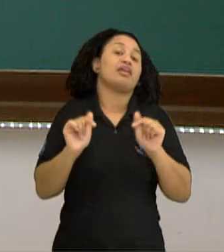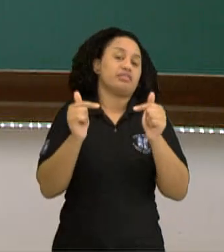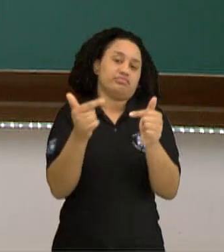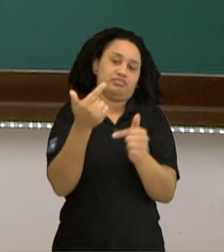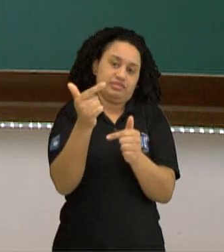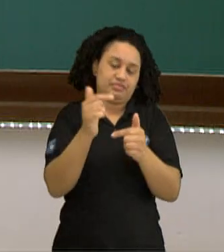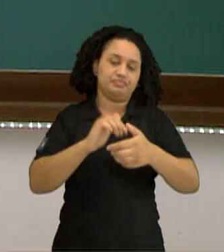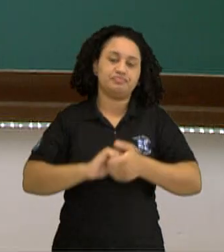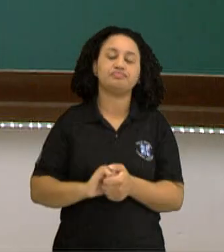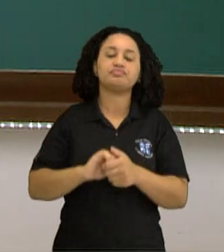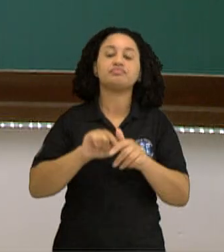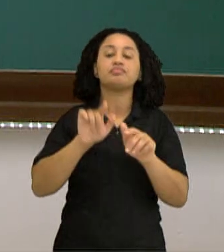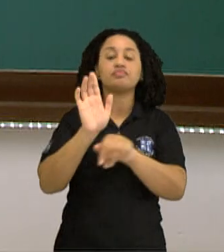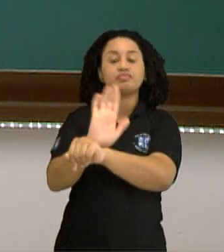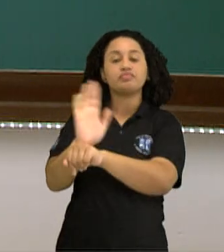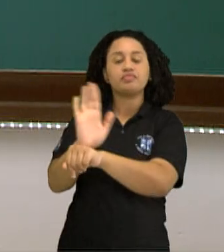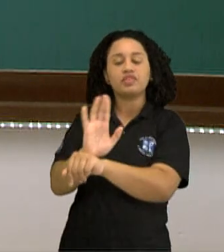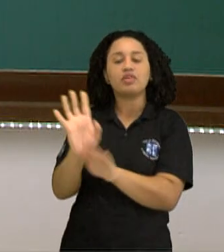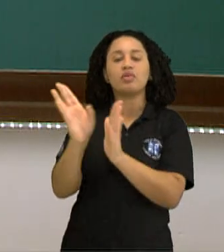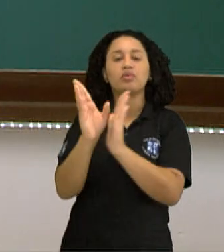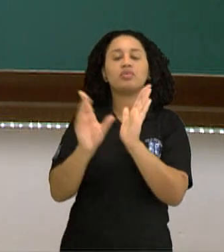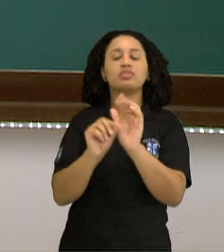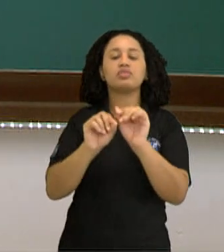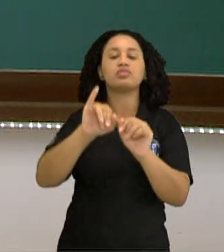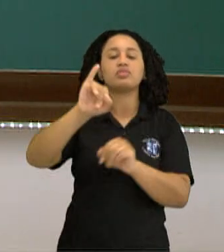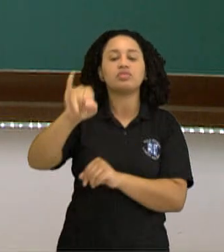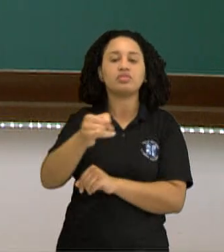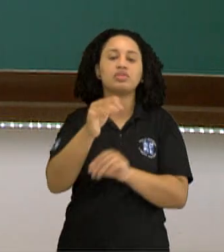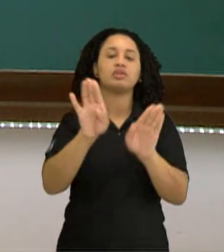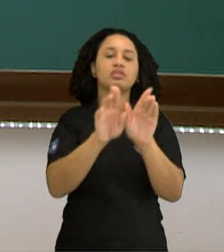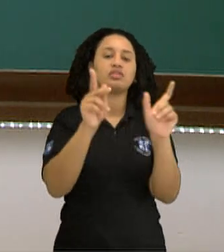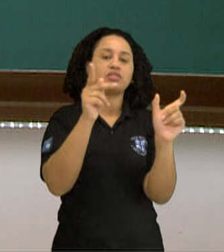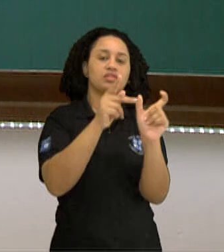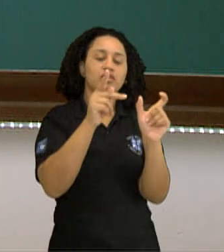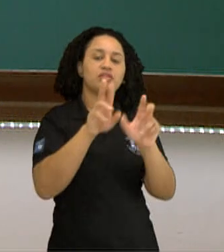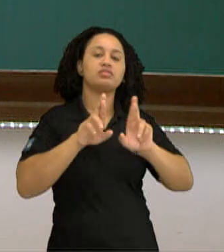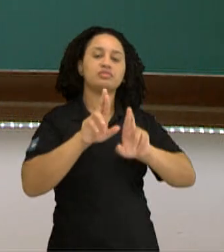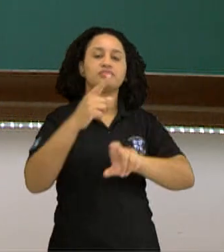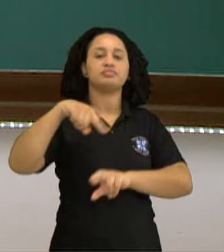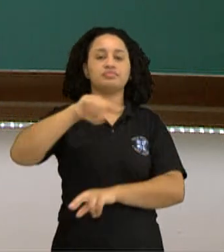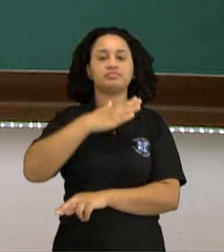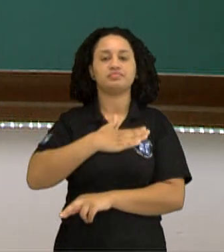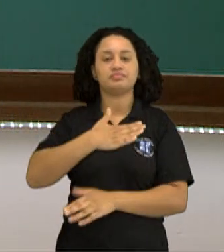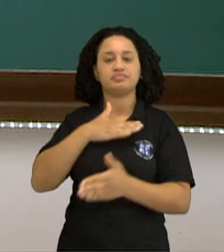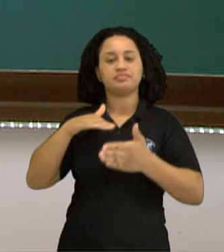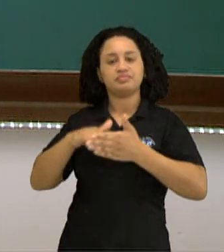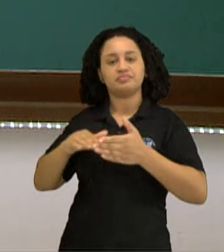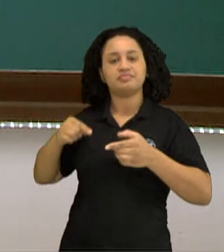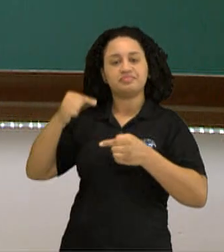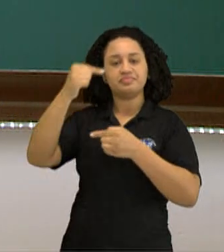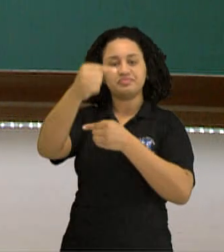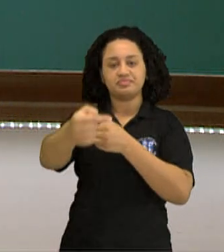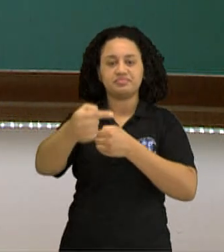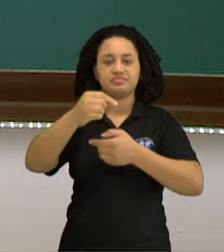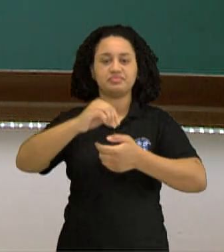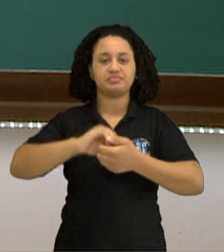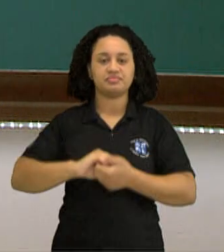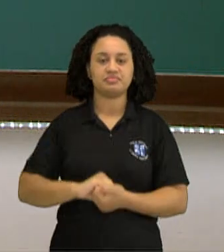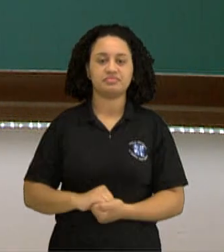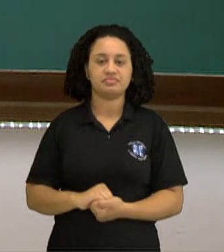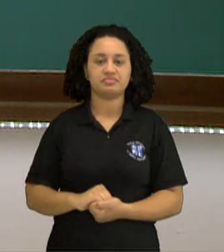ação. Nesse vídeo, nós falamos sobre o sujeito e o predicado, e espero que vocês tenham gostado, e até breve!